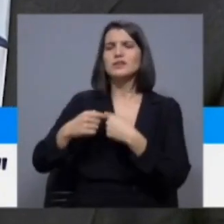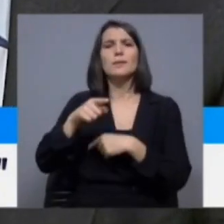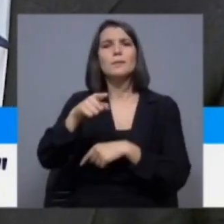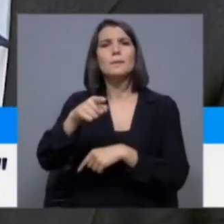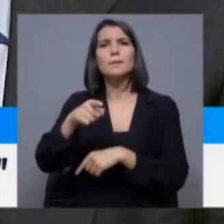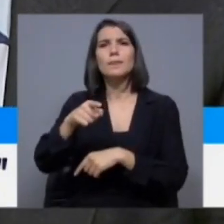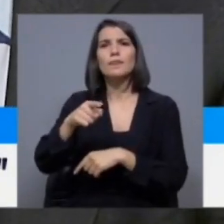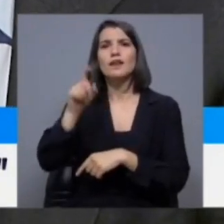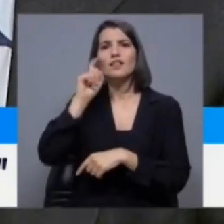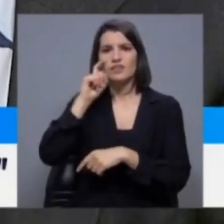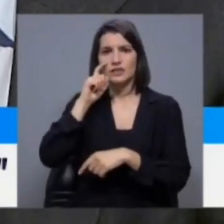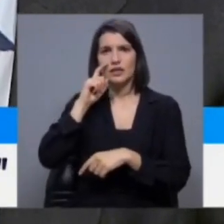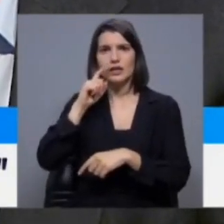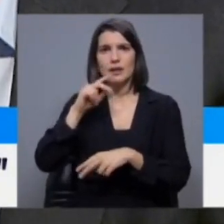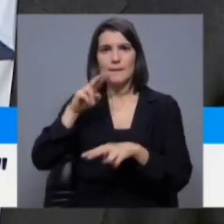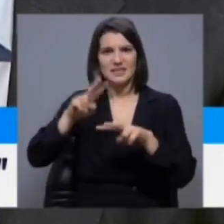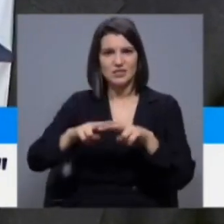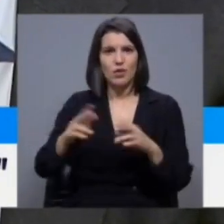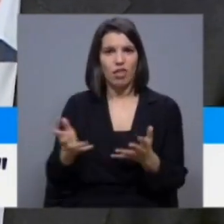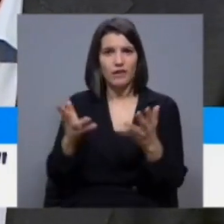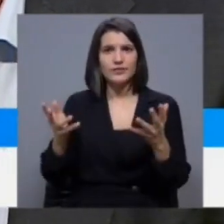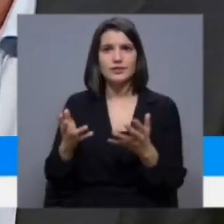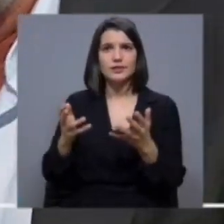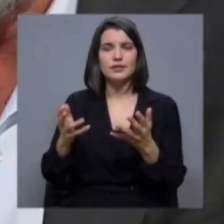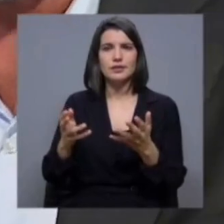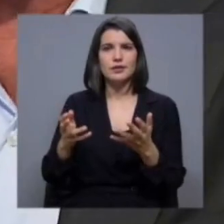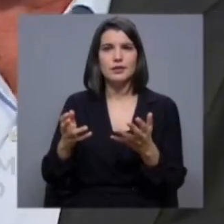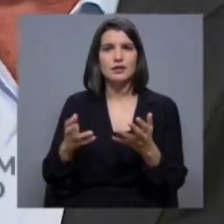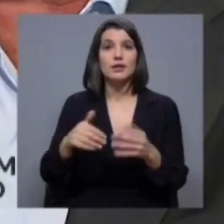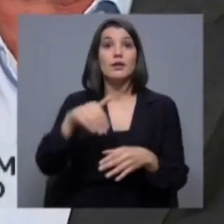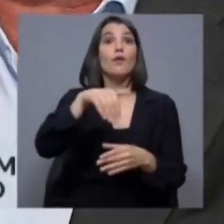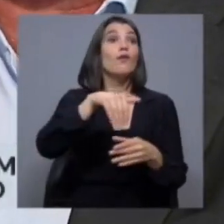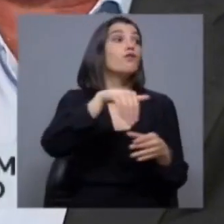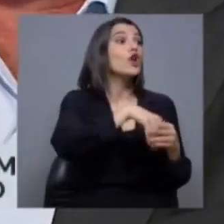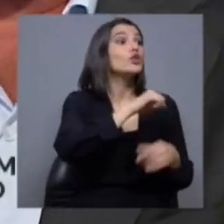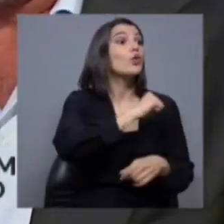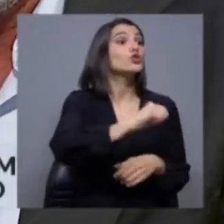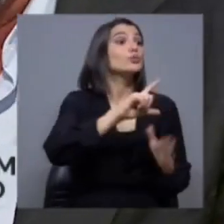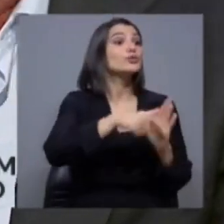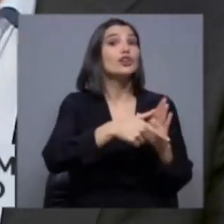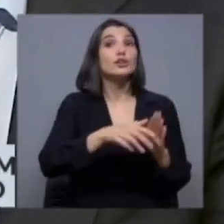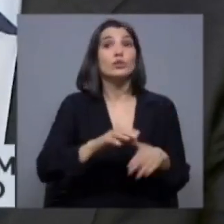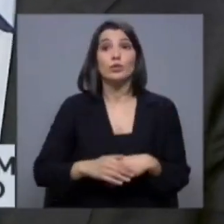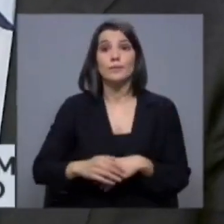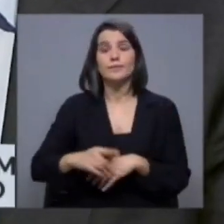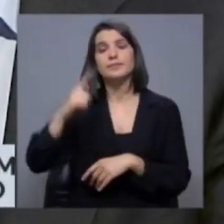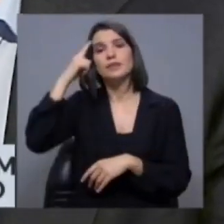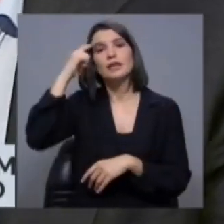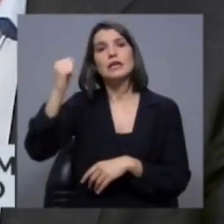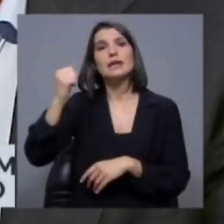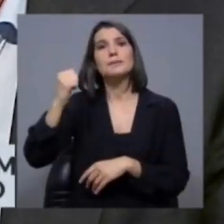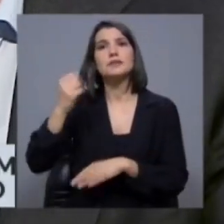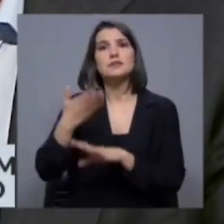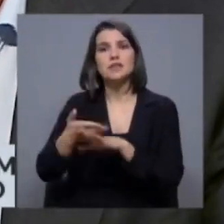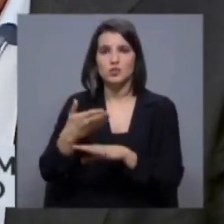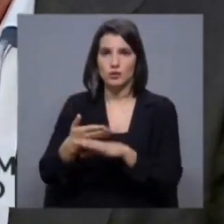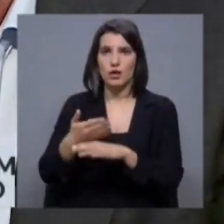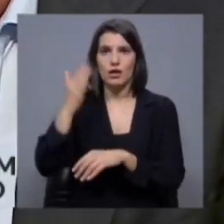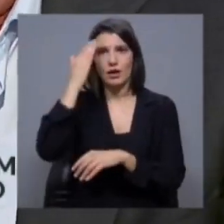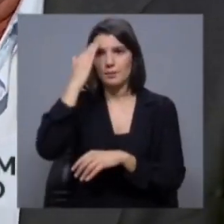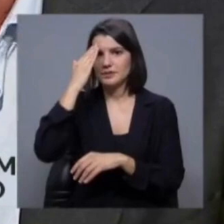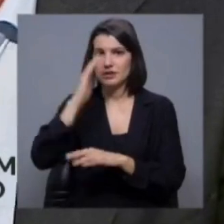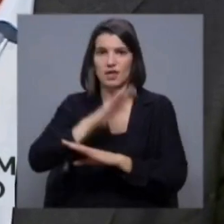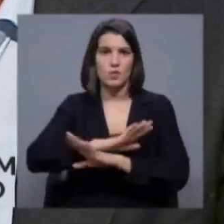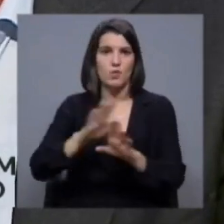liberal de destino Apenas mais leves para botar um conjunto diferente de crimes sexuais é competência e confusão não